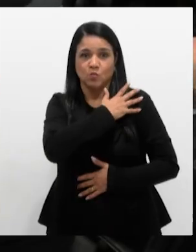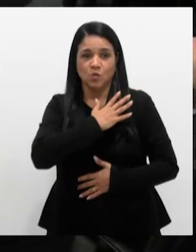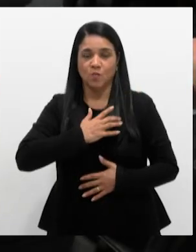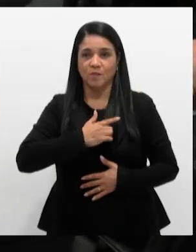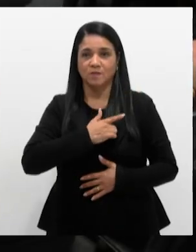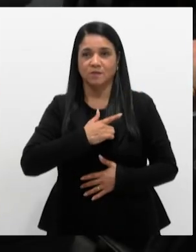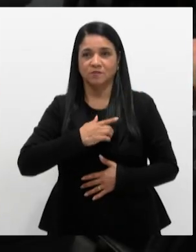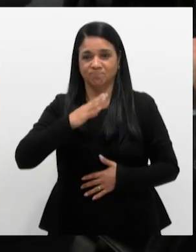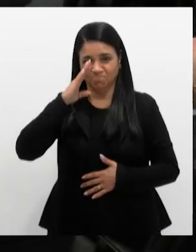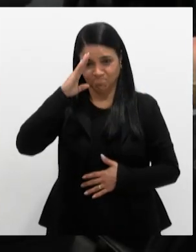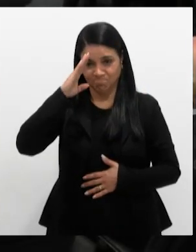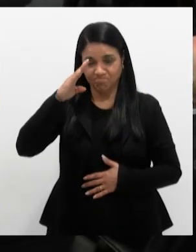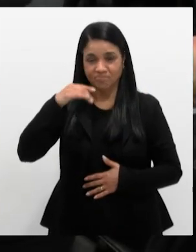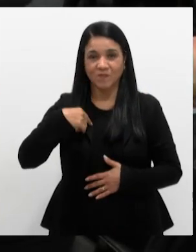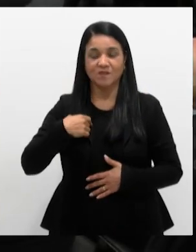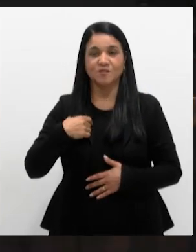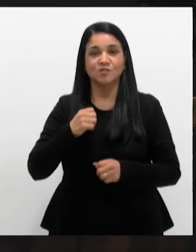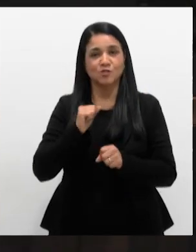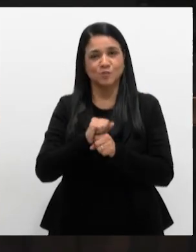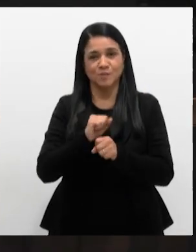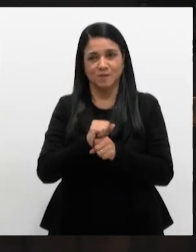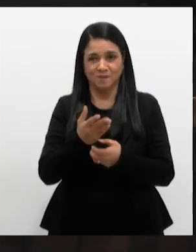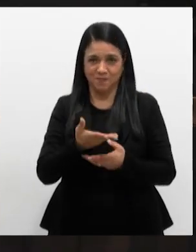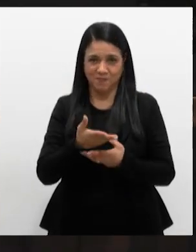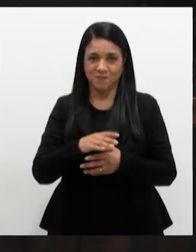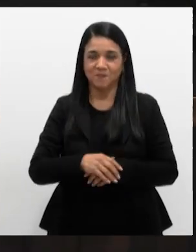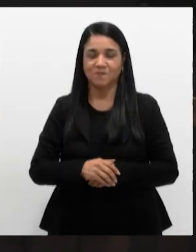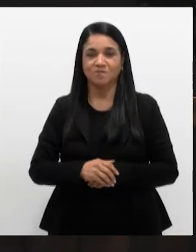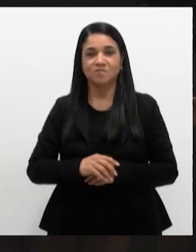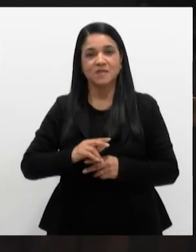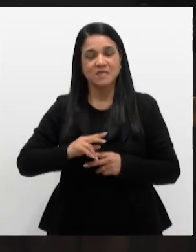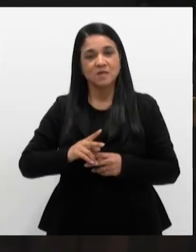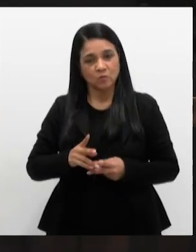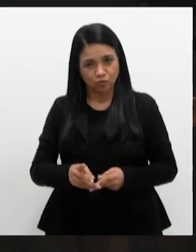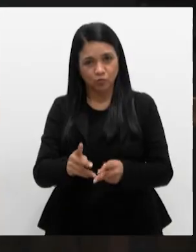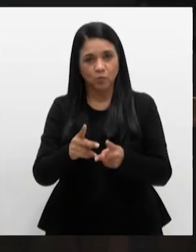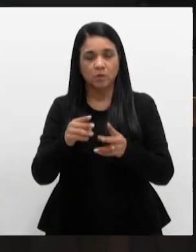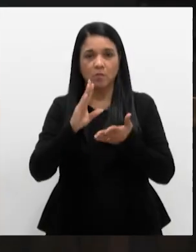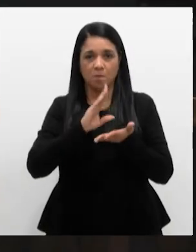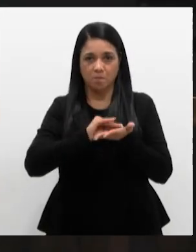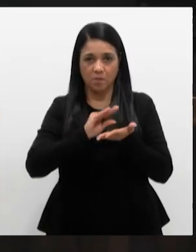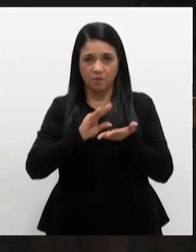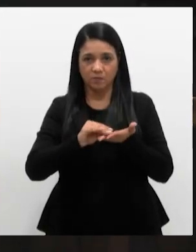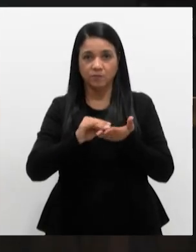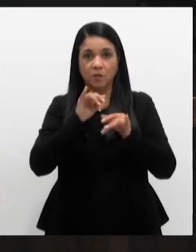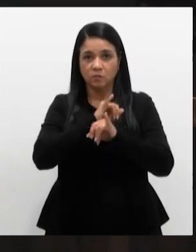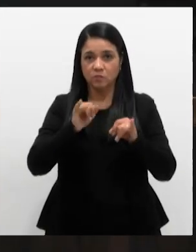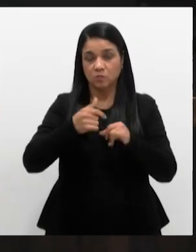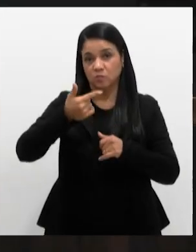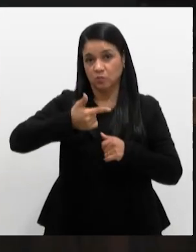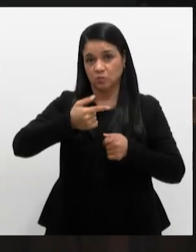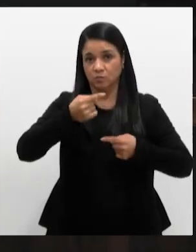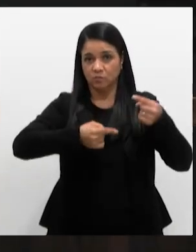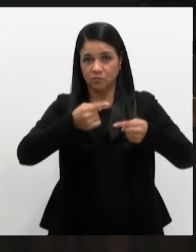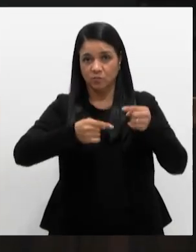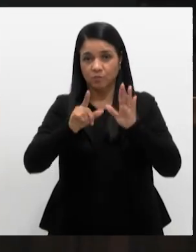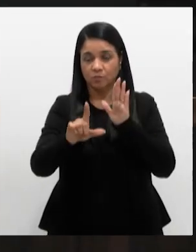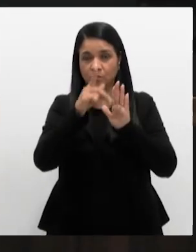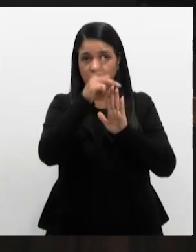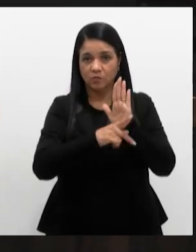já estava aqui no nosso púlpito. Dando sequência à nossa pauta, anuncio em segunda discussão o projeto de lei